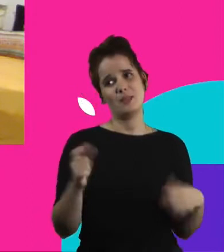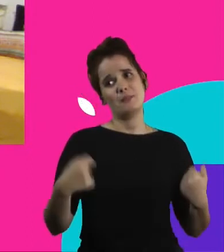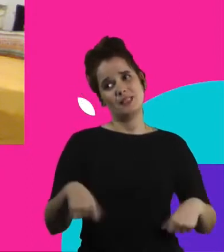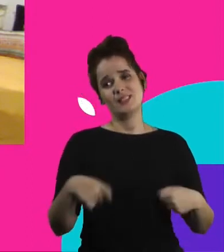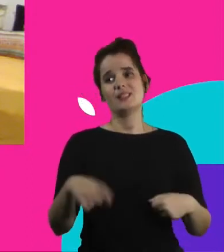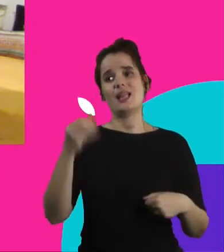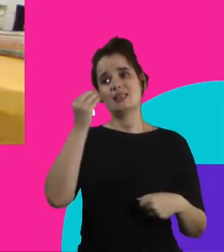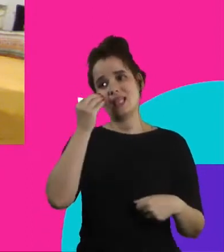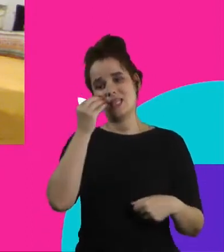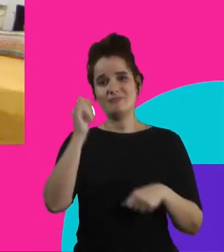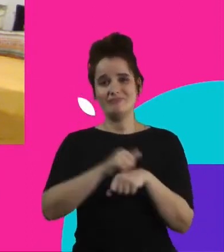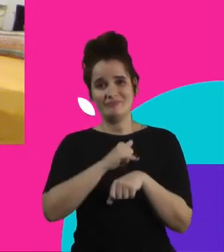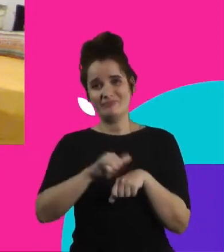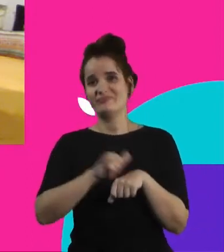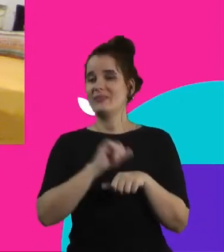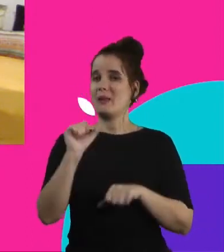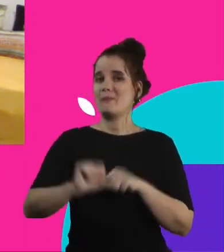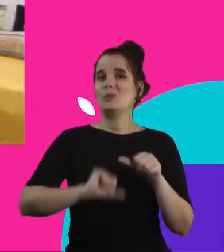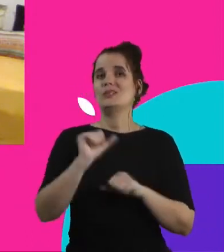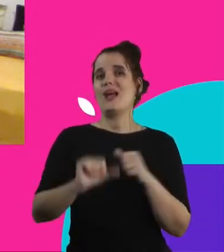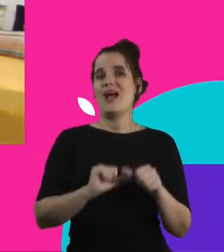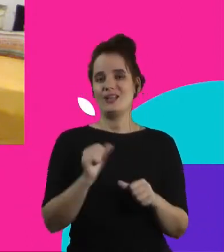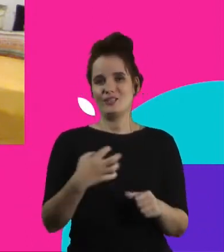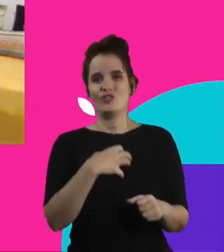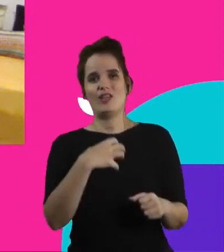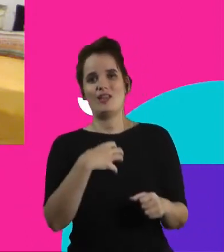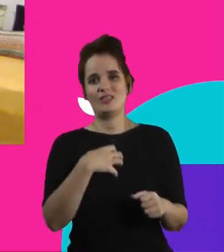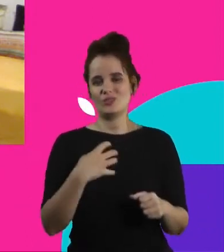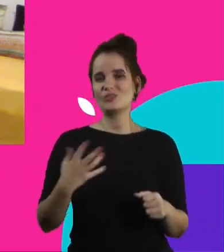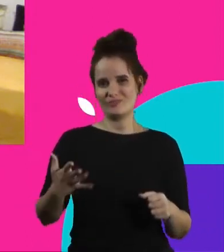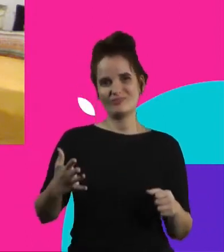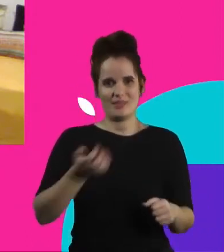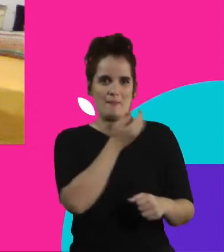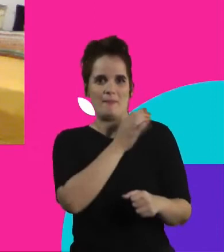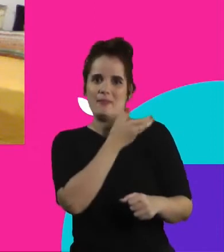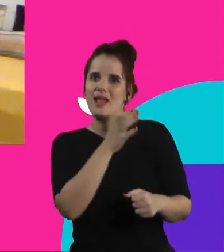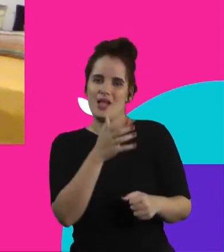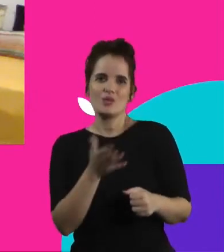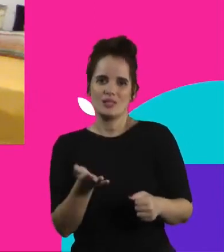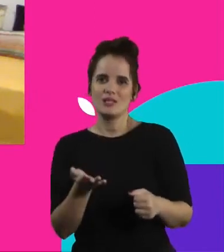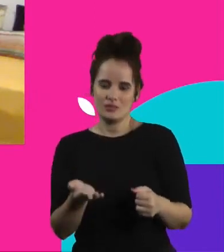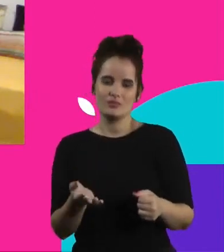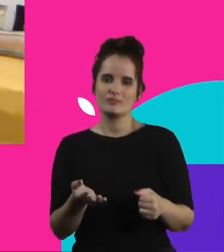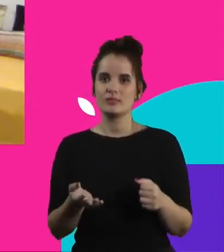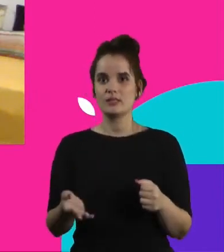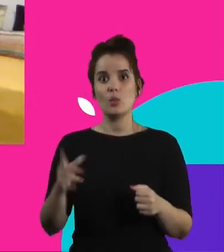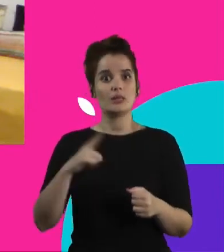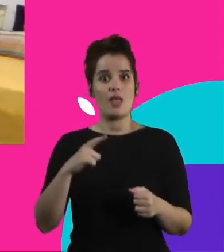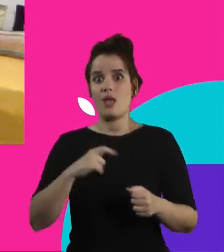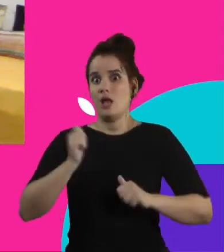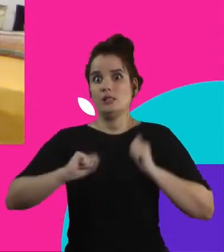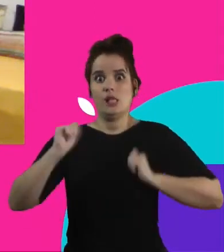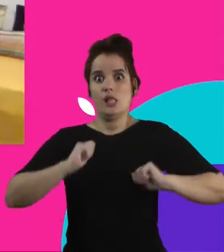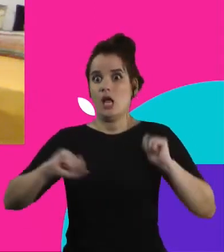tomar consciência deles para mudar a nossa atitude diante, né, do preconceito. Então a gente observa assim, muita ansiedade, né,